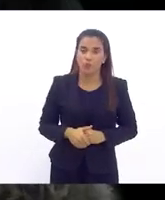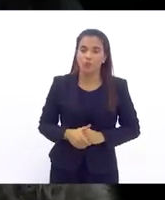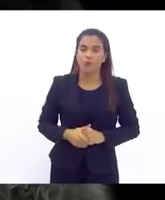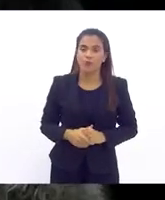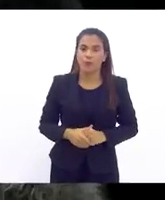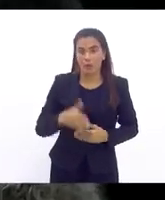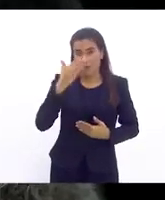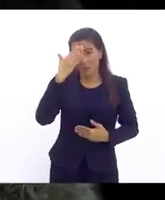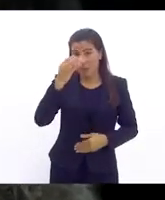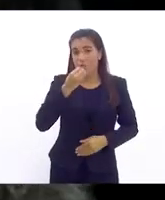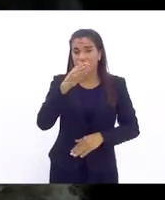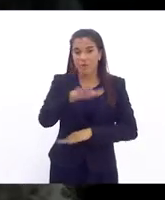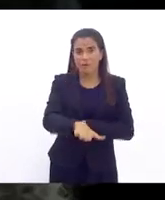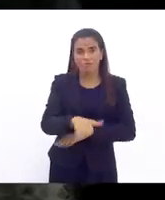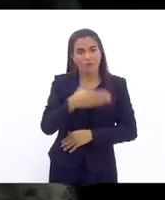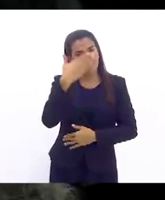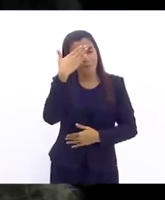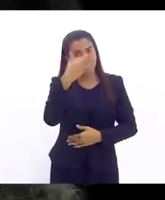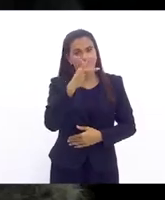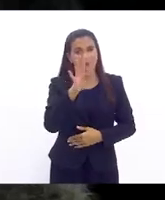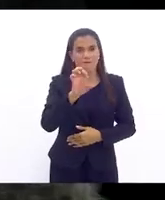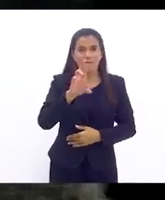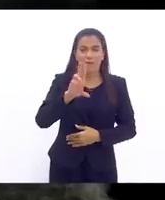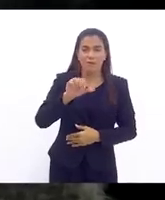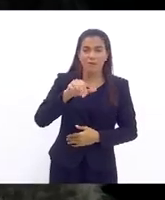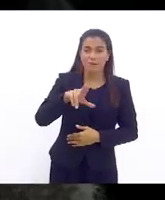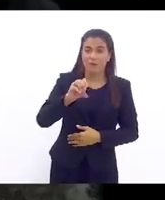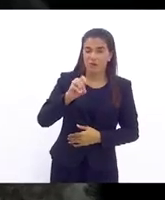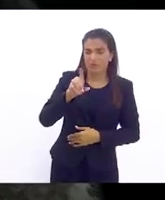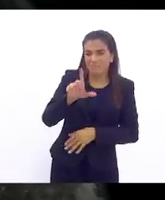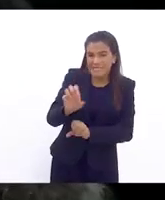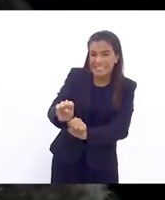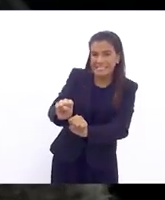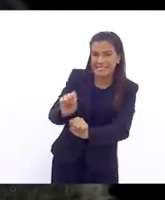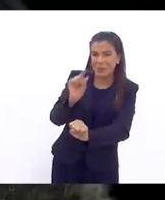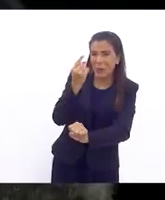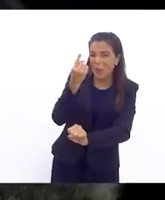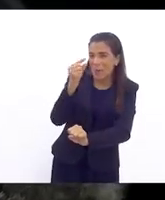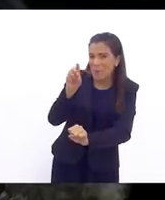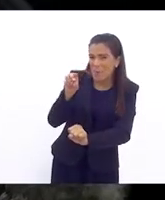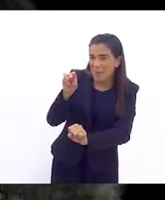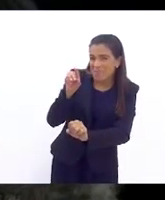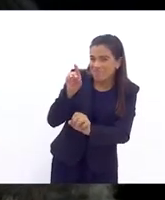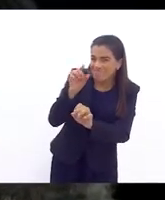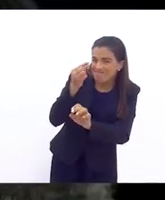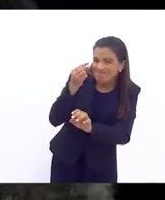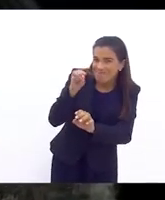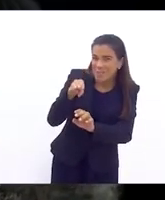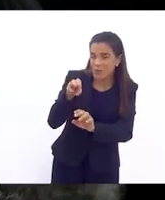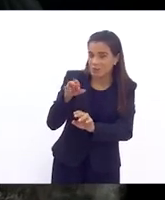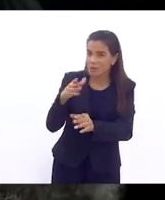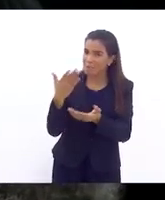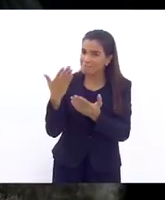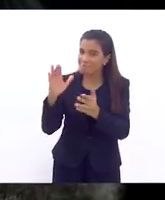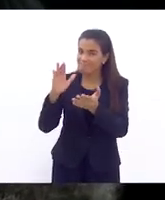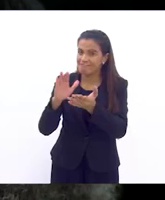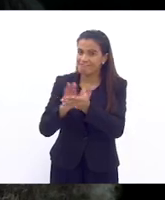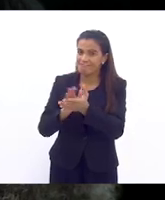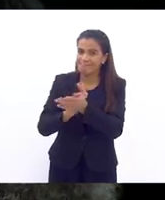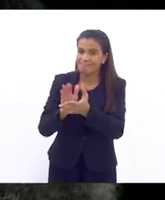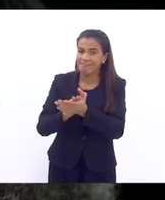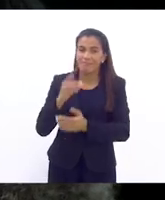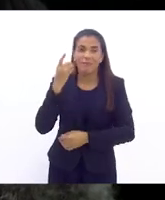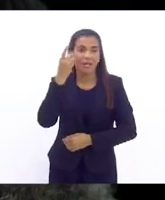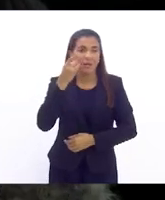Obrigado Fernando posso segurar a tua pergunta um minuto para fazer uma uma saudação aqui é o nosso decano